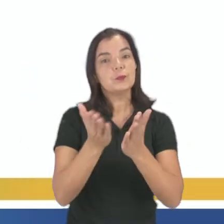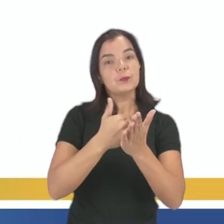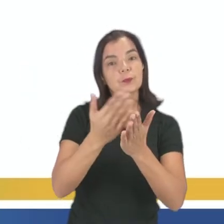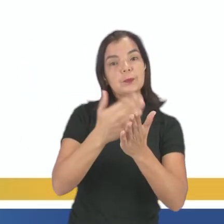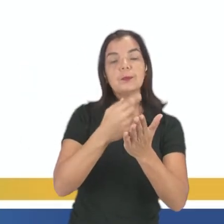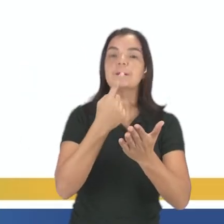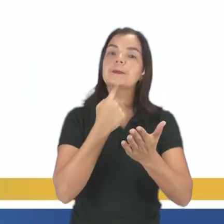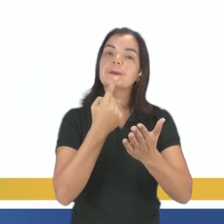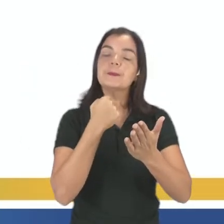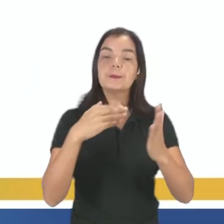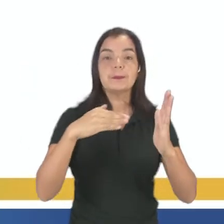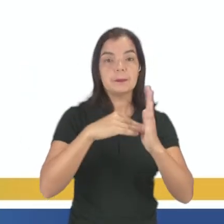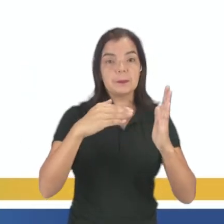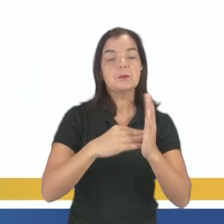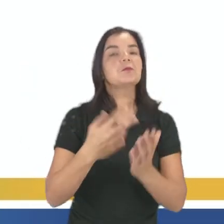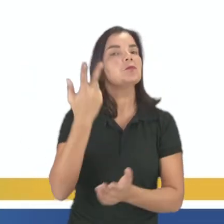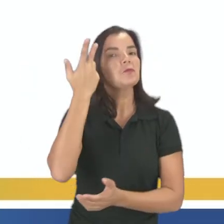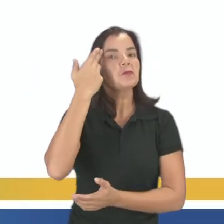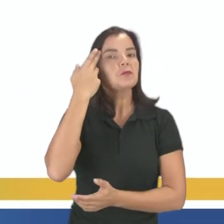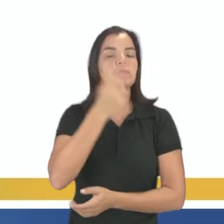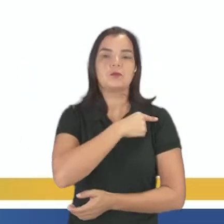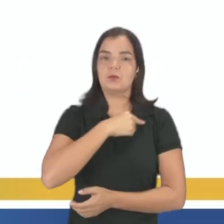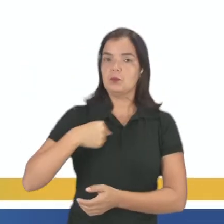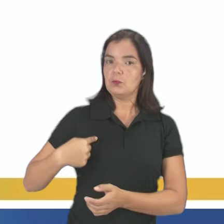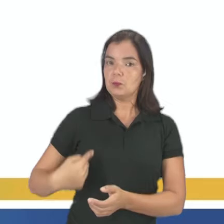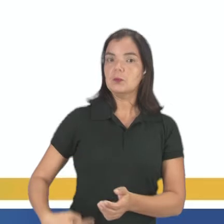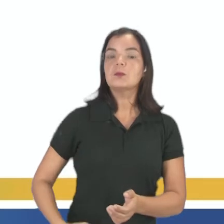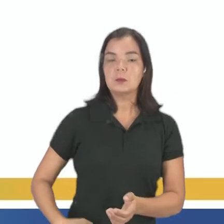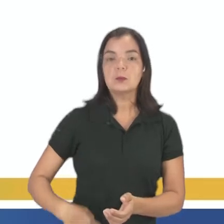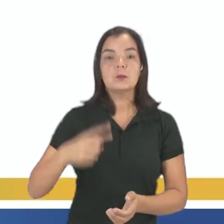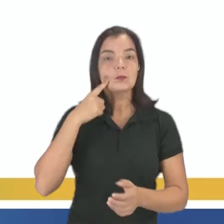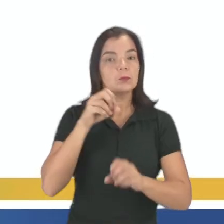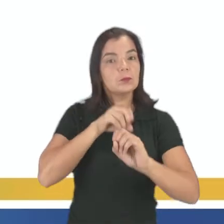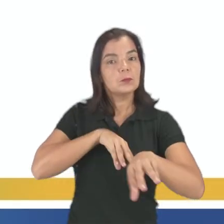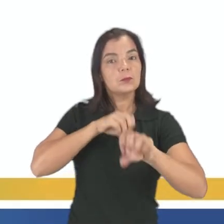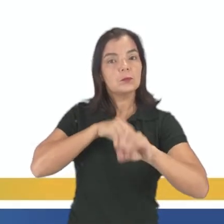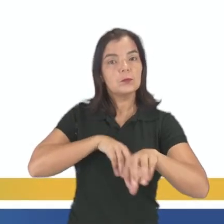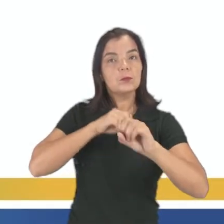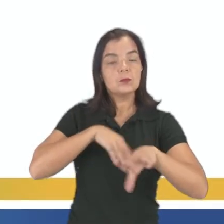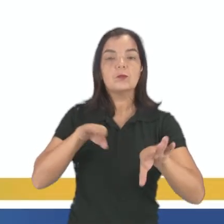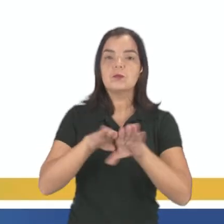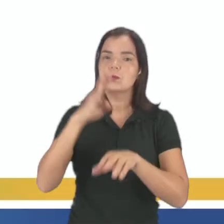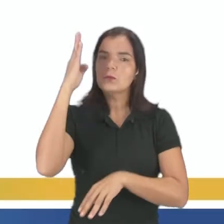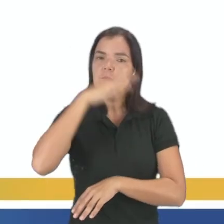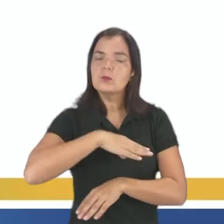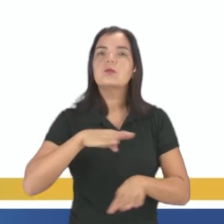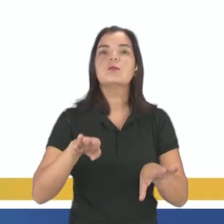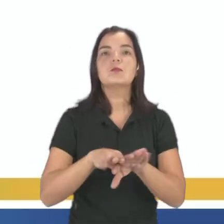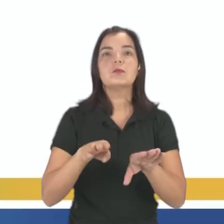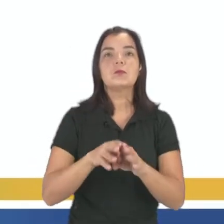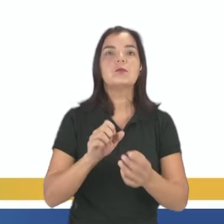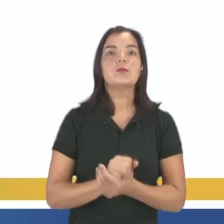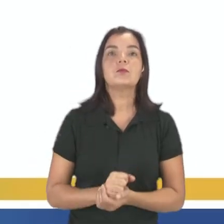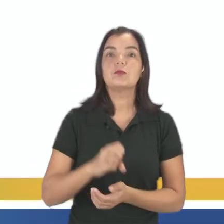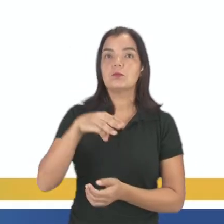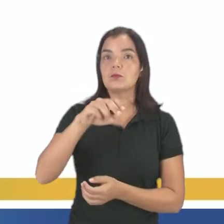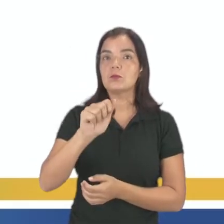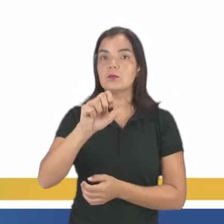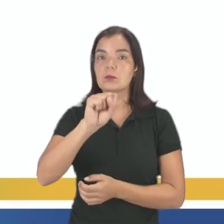pessoas liam, até hoje na China é muito comum as pessoas lerem aí esses ensinamentos do Mao, né? Uma arte engajada